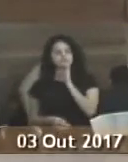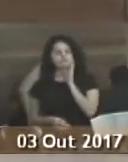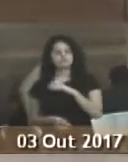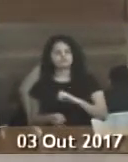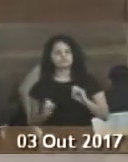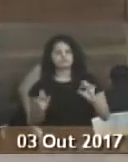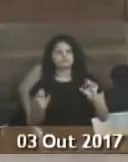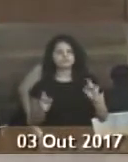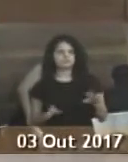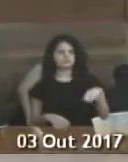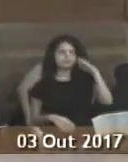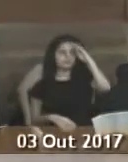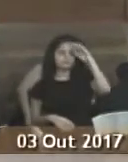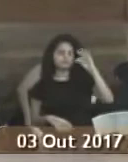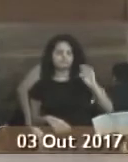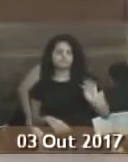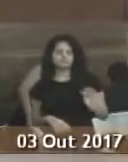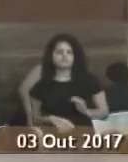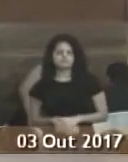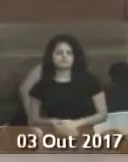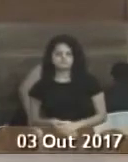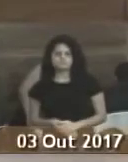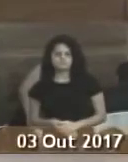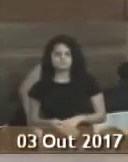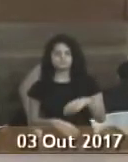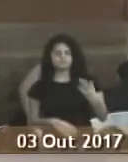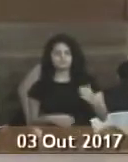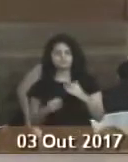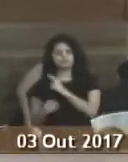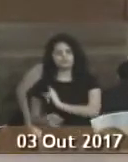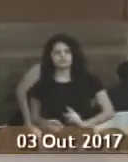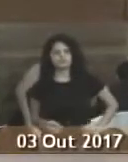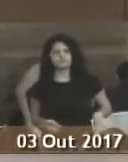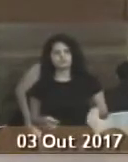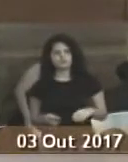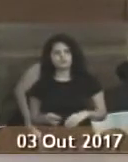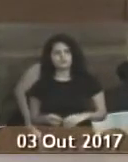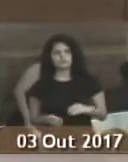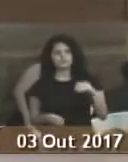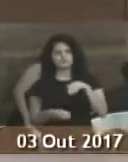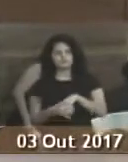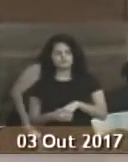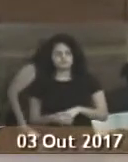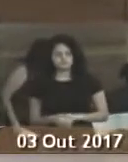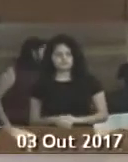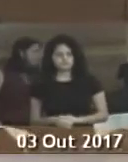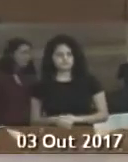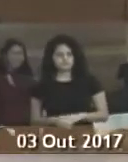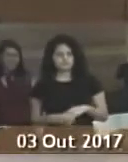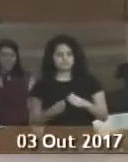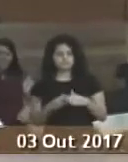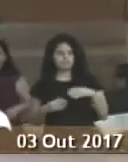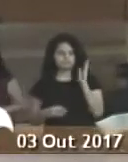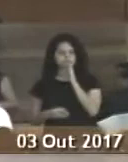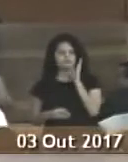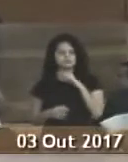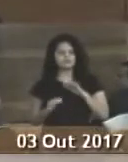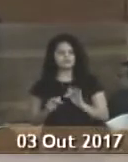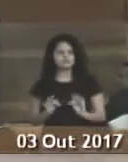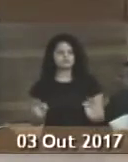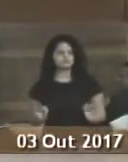Timóteo. Após expediente, o senhor presidente colocou em votação os requerimentos verbais, solicitando regime de urgência simples,